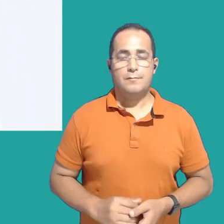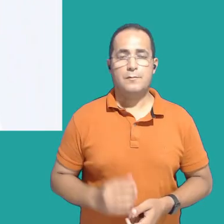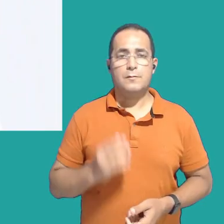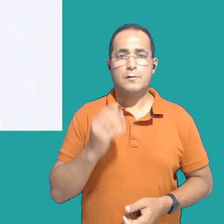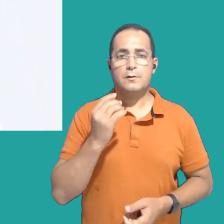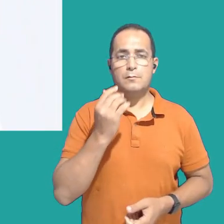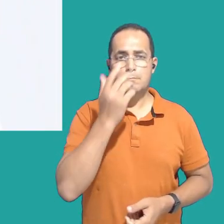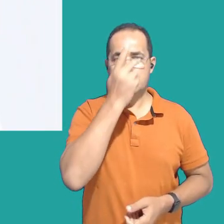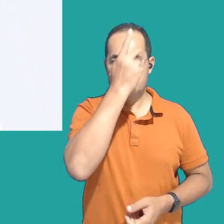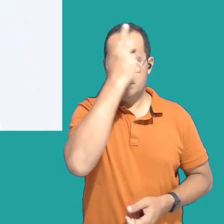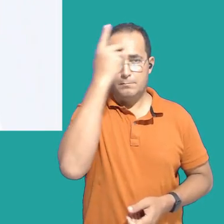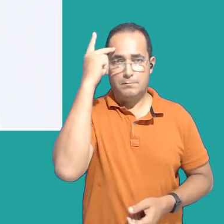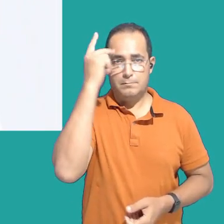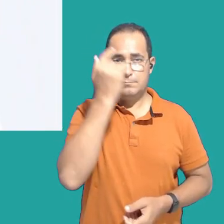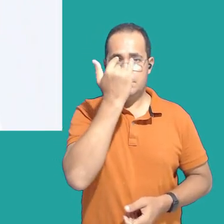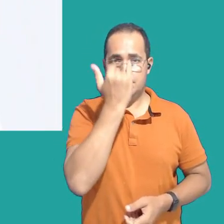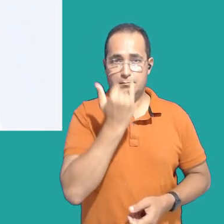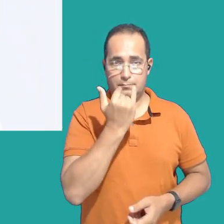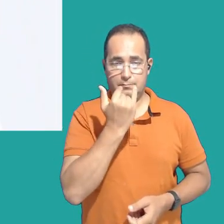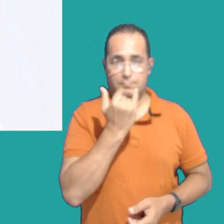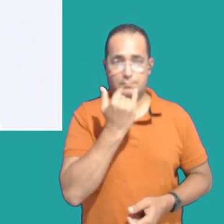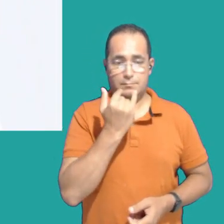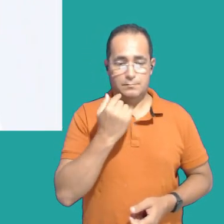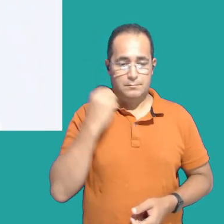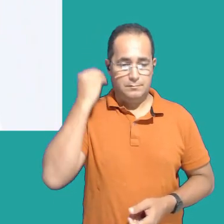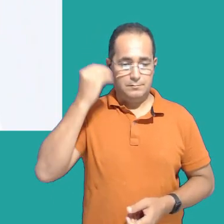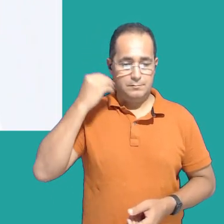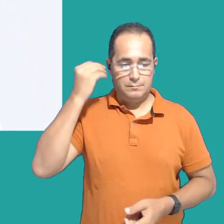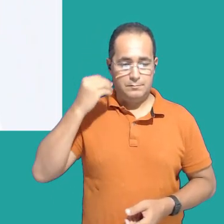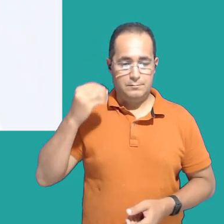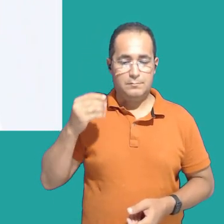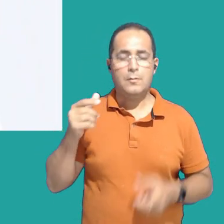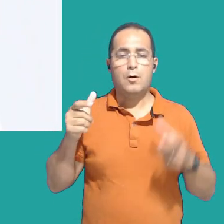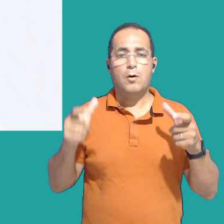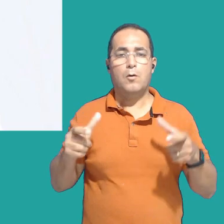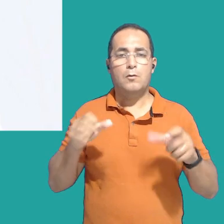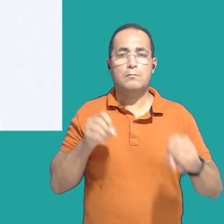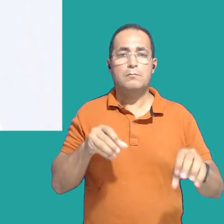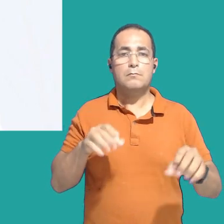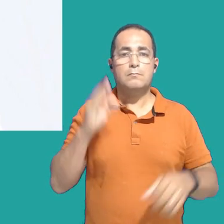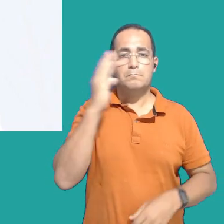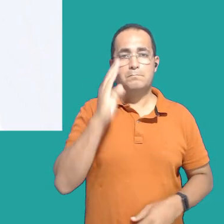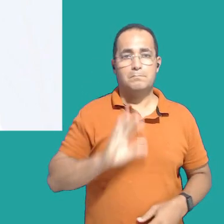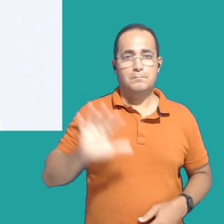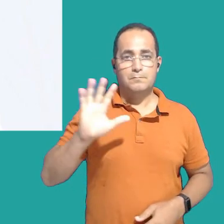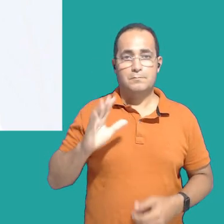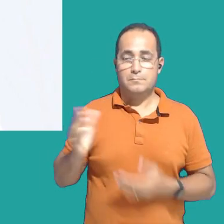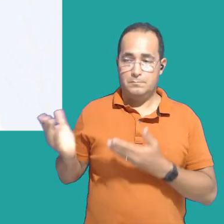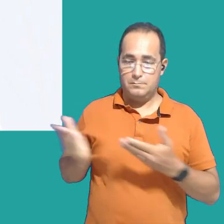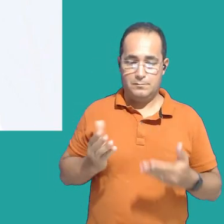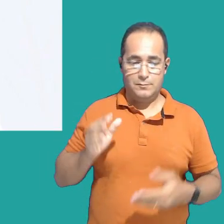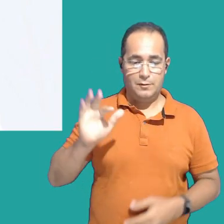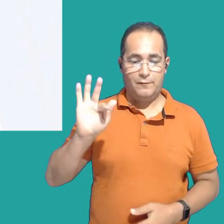A vivência de uma pessoa cega, na educação brasileira. Com Felipe Neves.